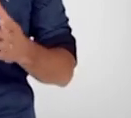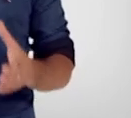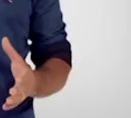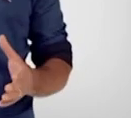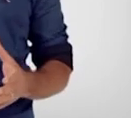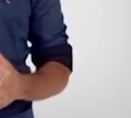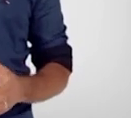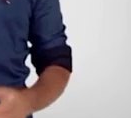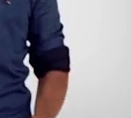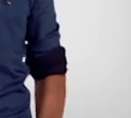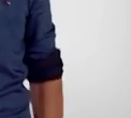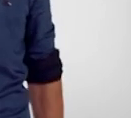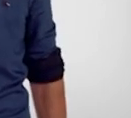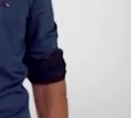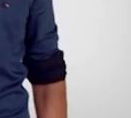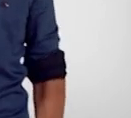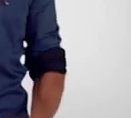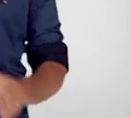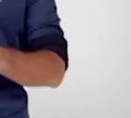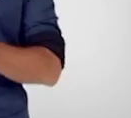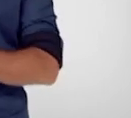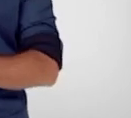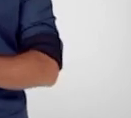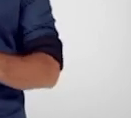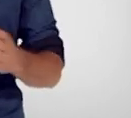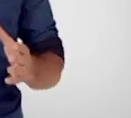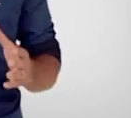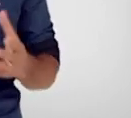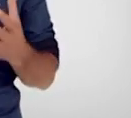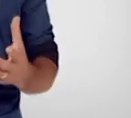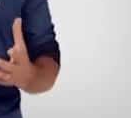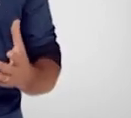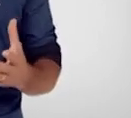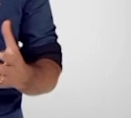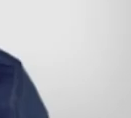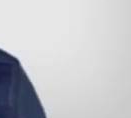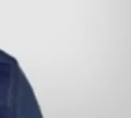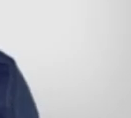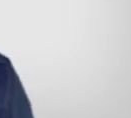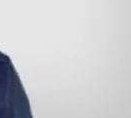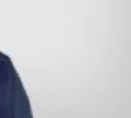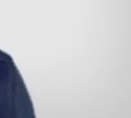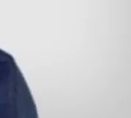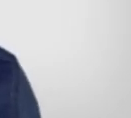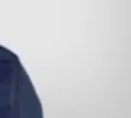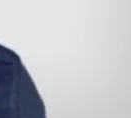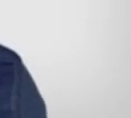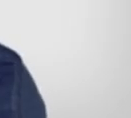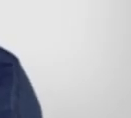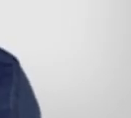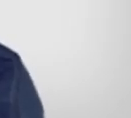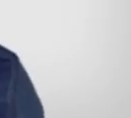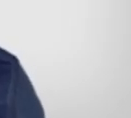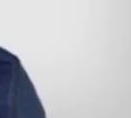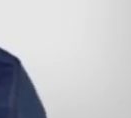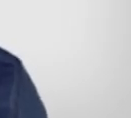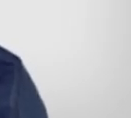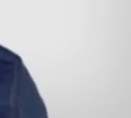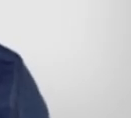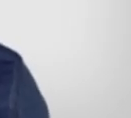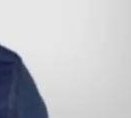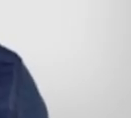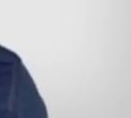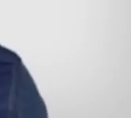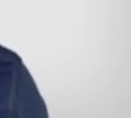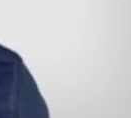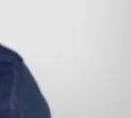água e guarde pneus em lugares fechados. Mantenha calhas e encanamentos secos. Proteja sua família e ajude a combater o mosquito. É